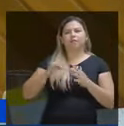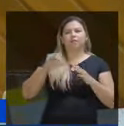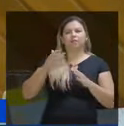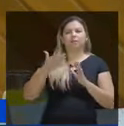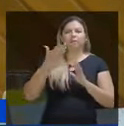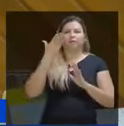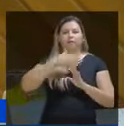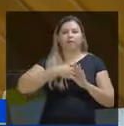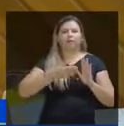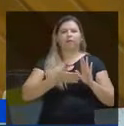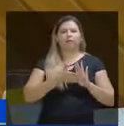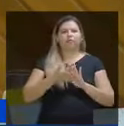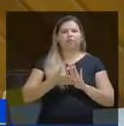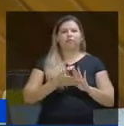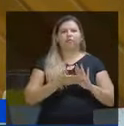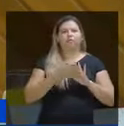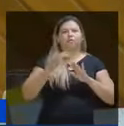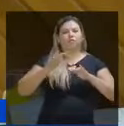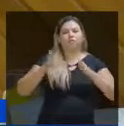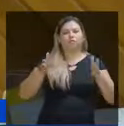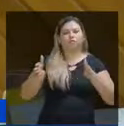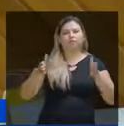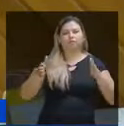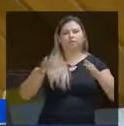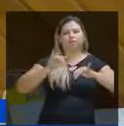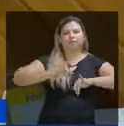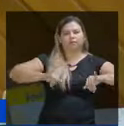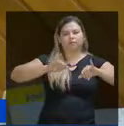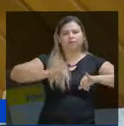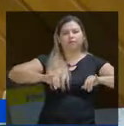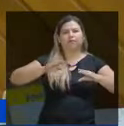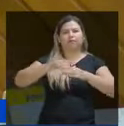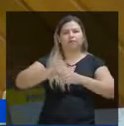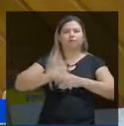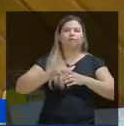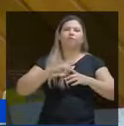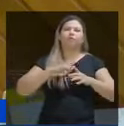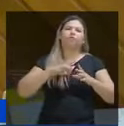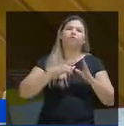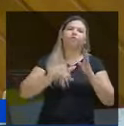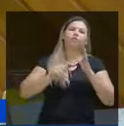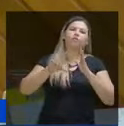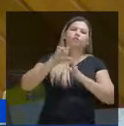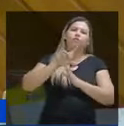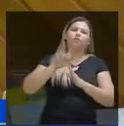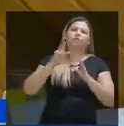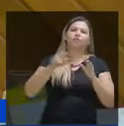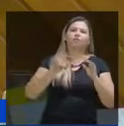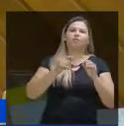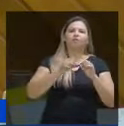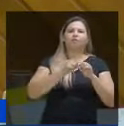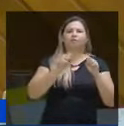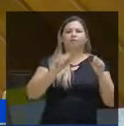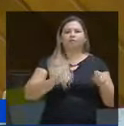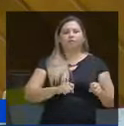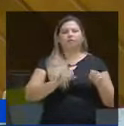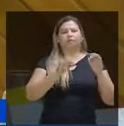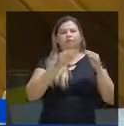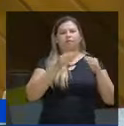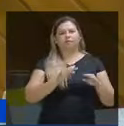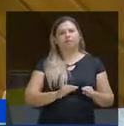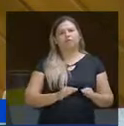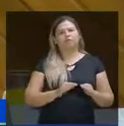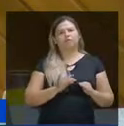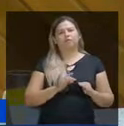impede a quitação eleitoral, né, consoante esse entendimento que já está sumulado no enunciado número 42 do Tribunal